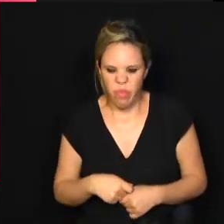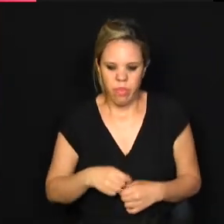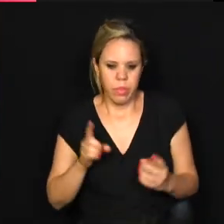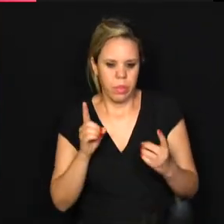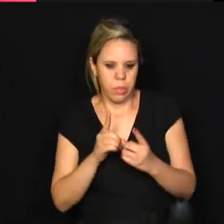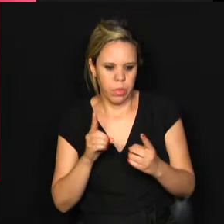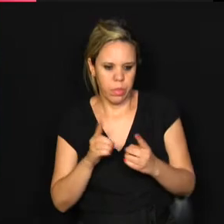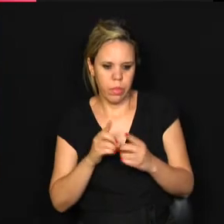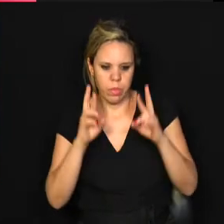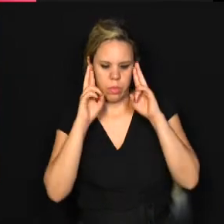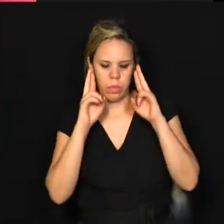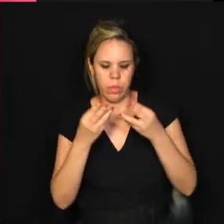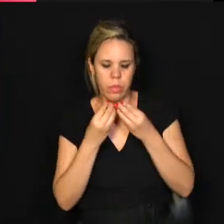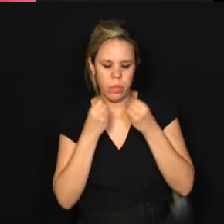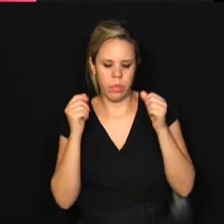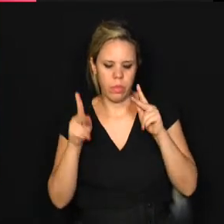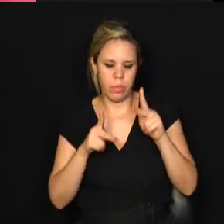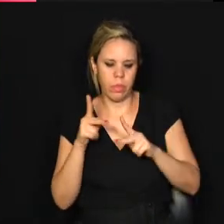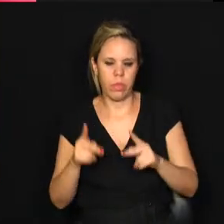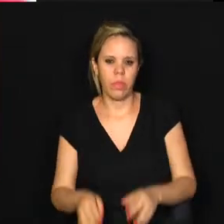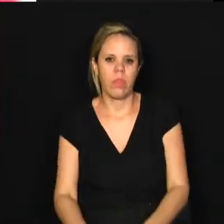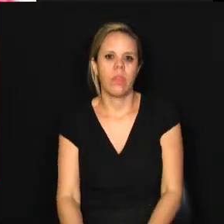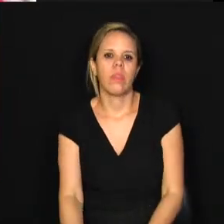serviço digno e de qualidade para toda a população.